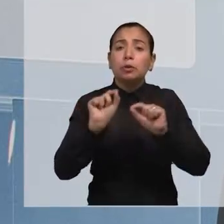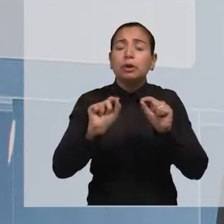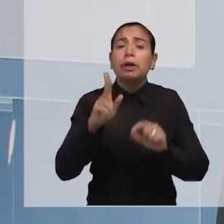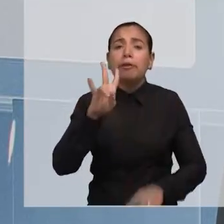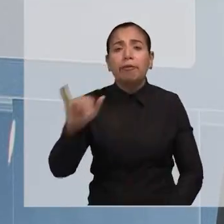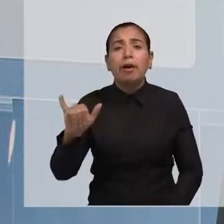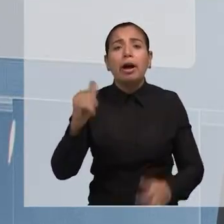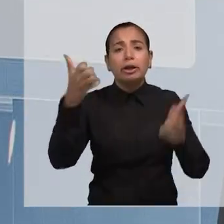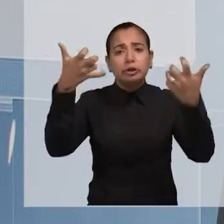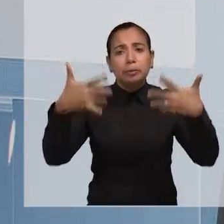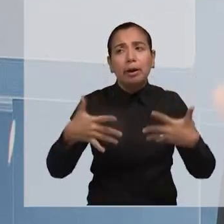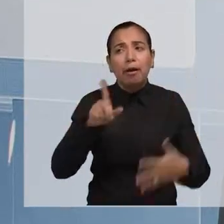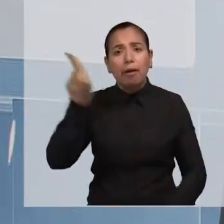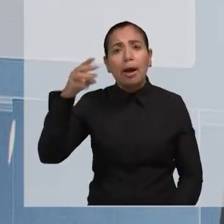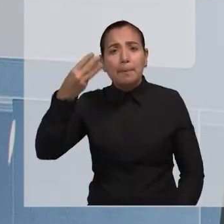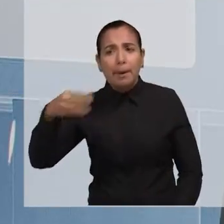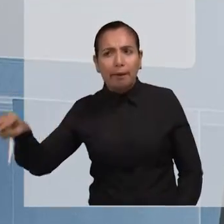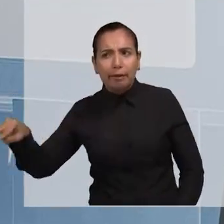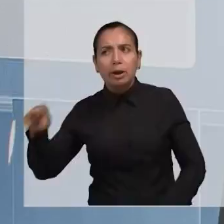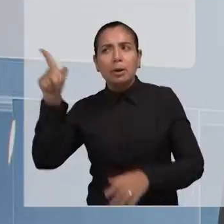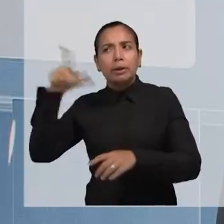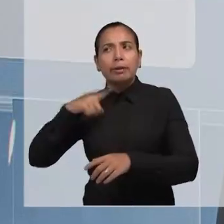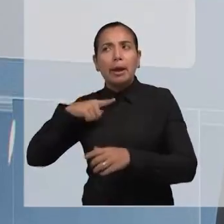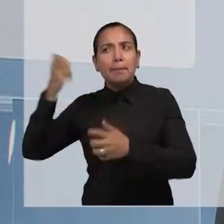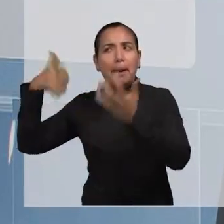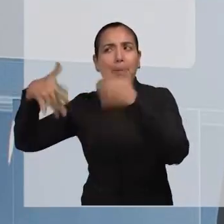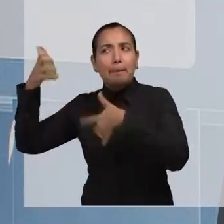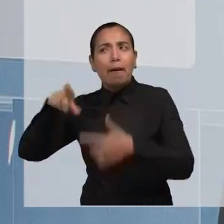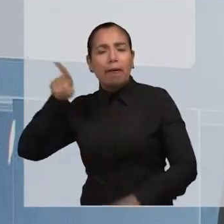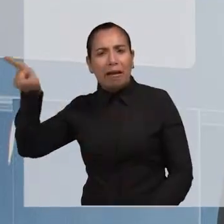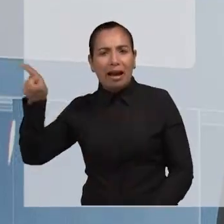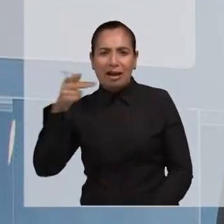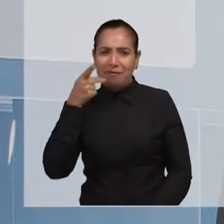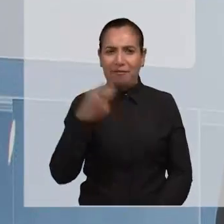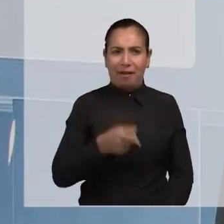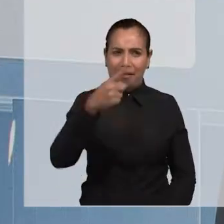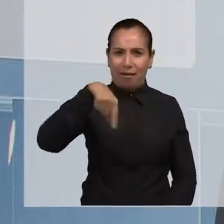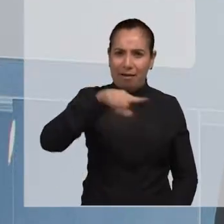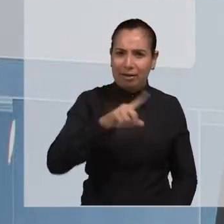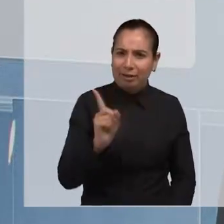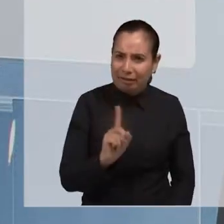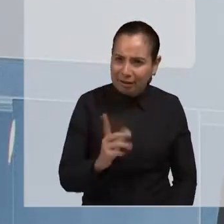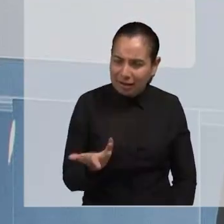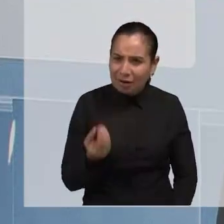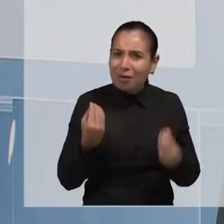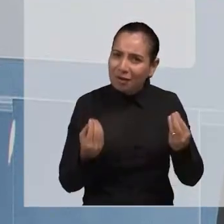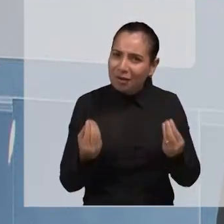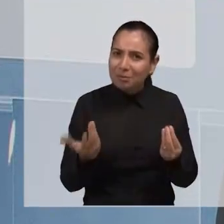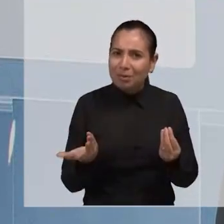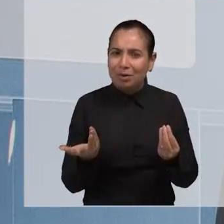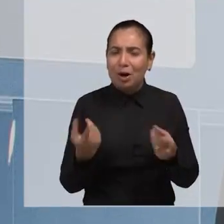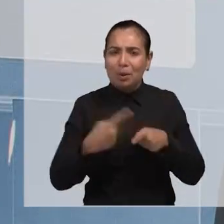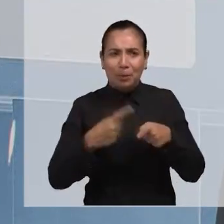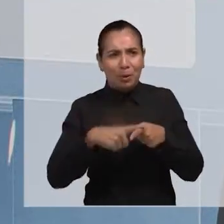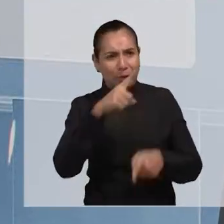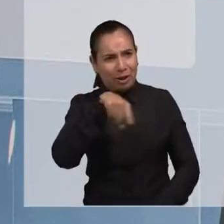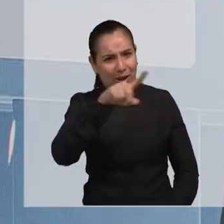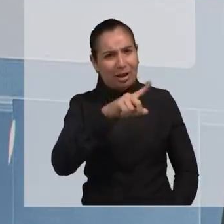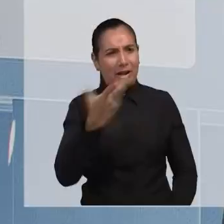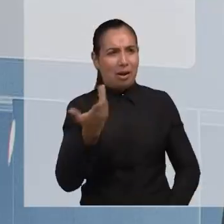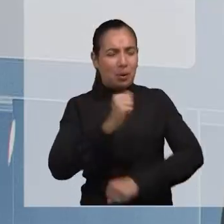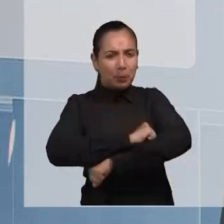falar lá no Maranhão, não vai ser dito aqui. O resto é intriga. Esses jornalões acham que vão